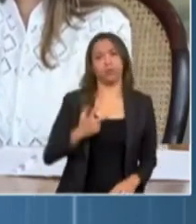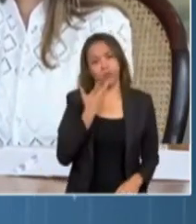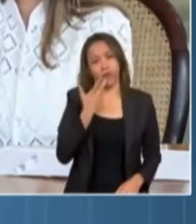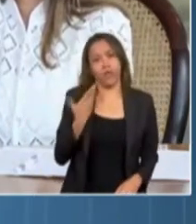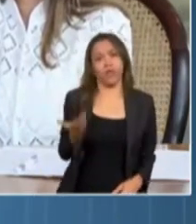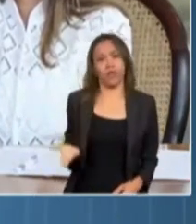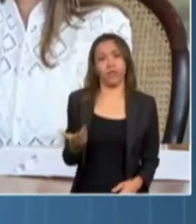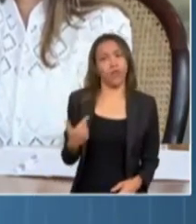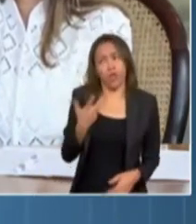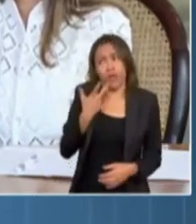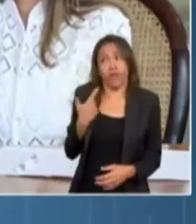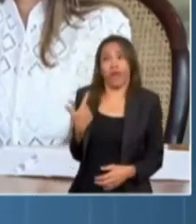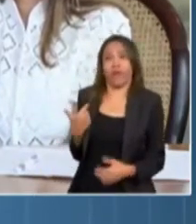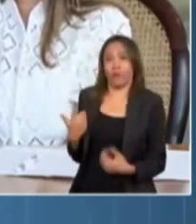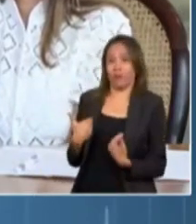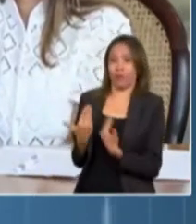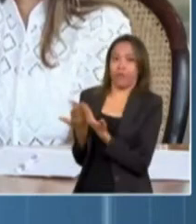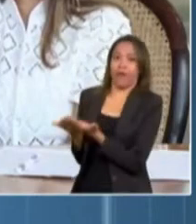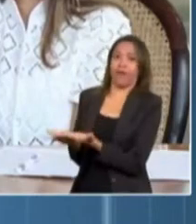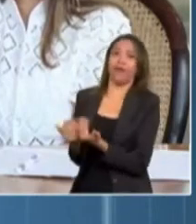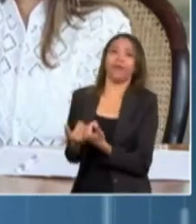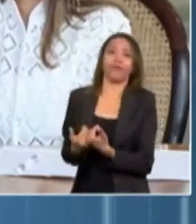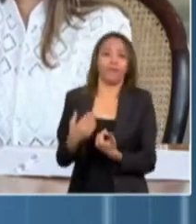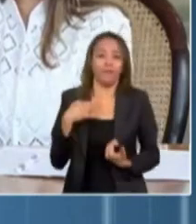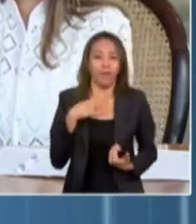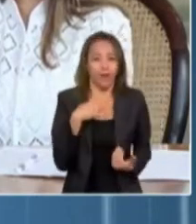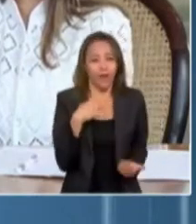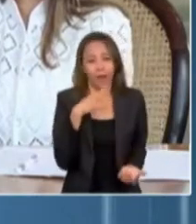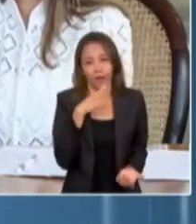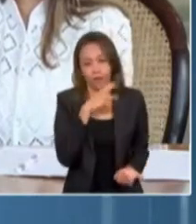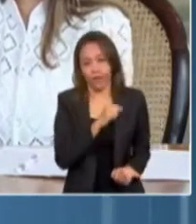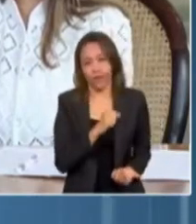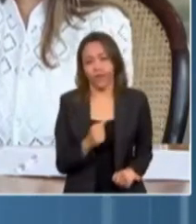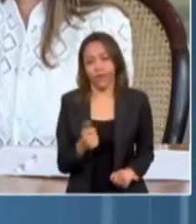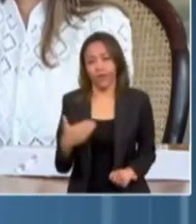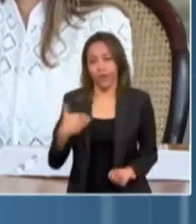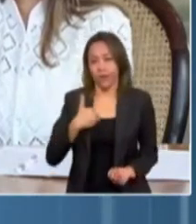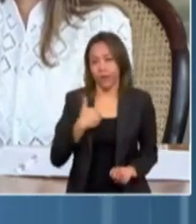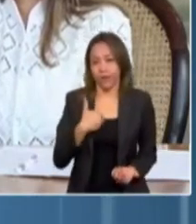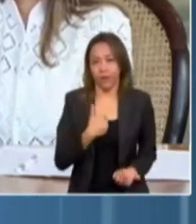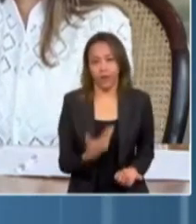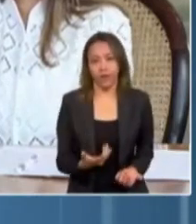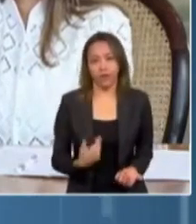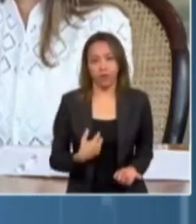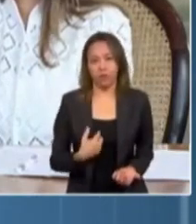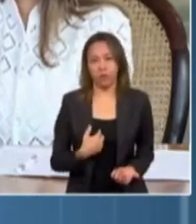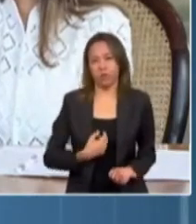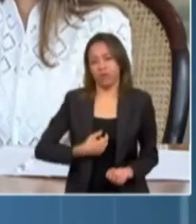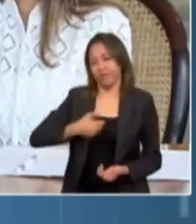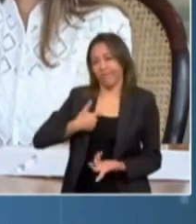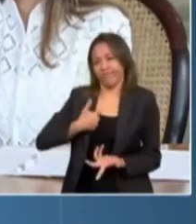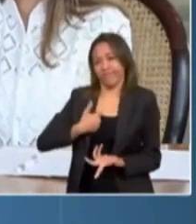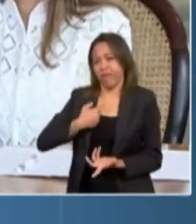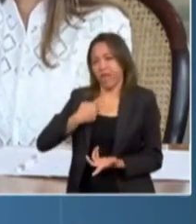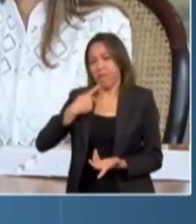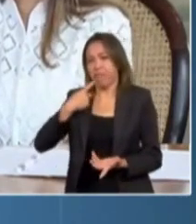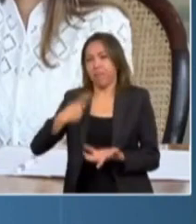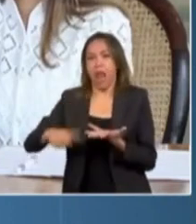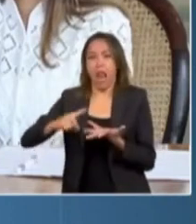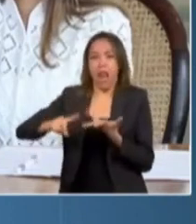extremamente inteligente, sábio, está fazendo esse xadrez político, ele domina como ninguém, está encerrando o ano mostrando